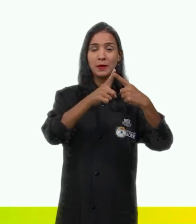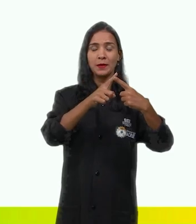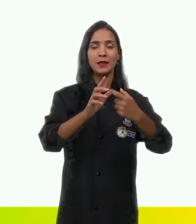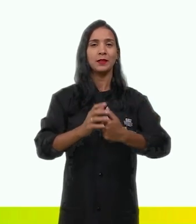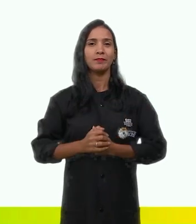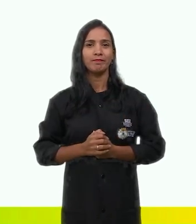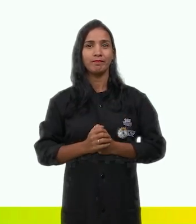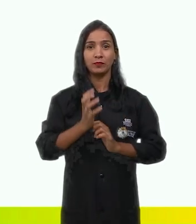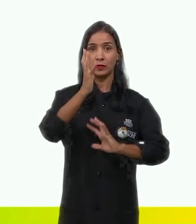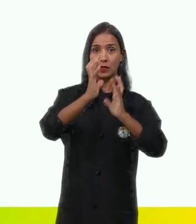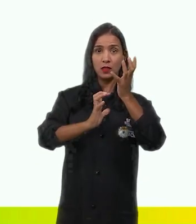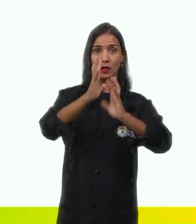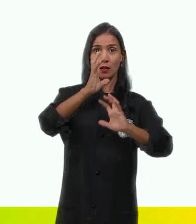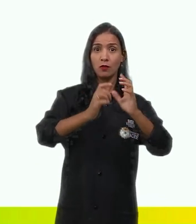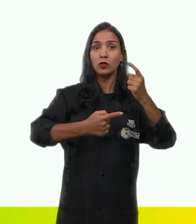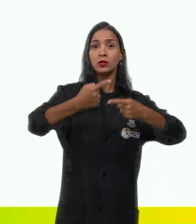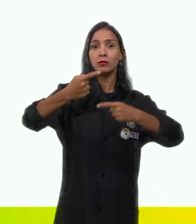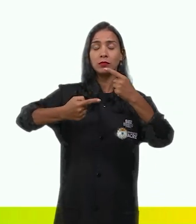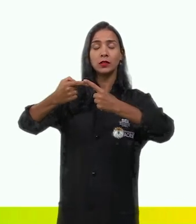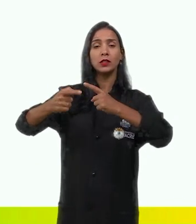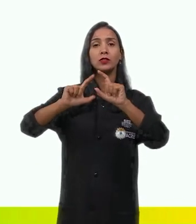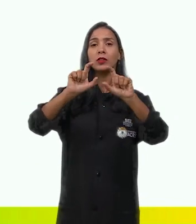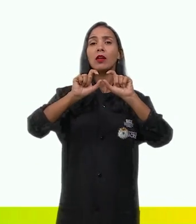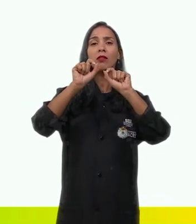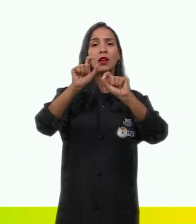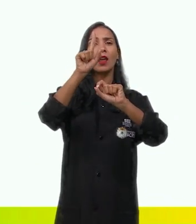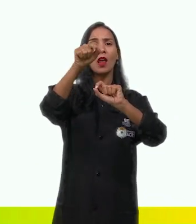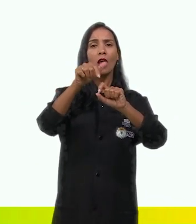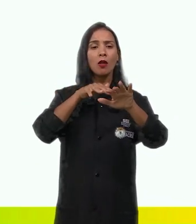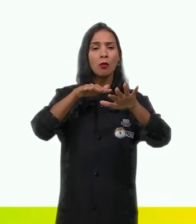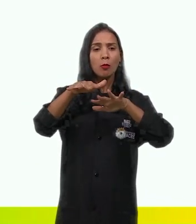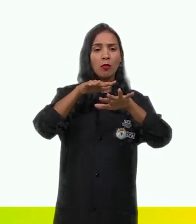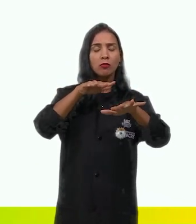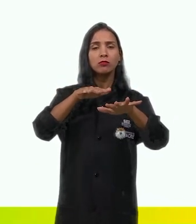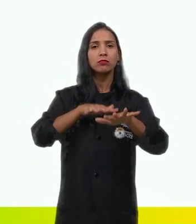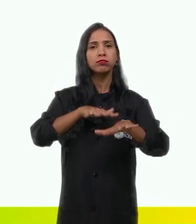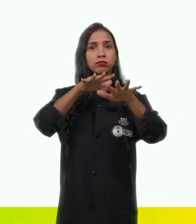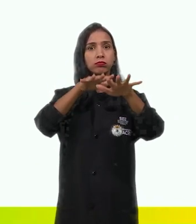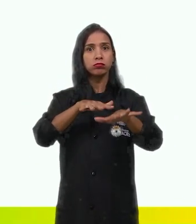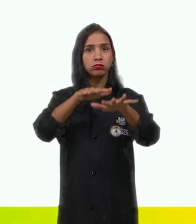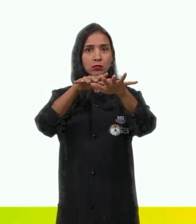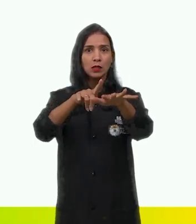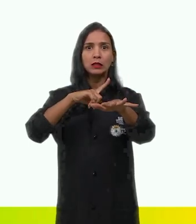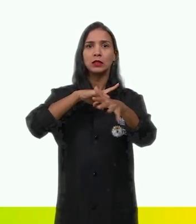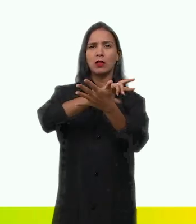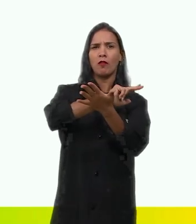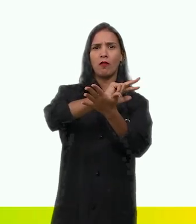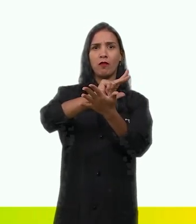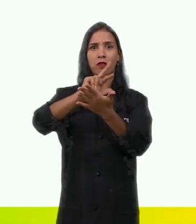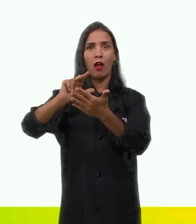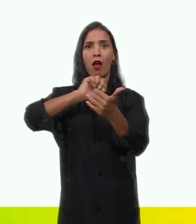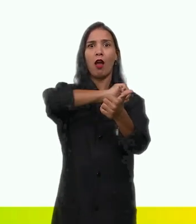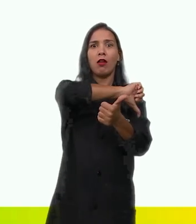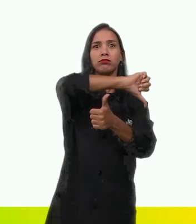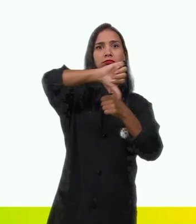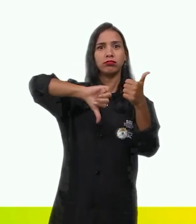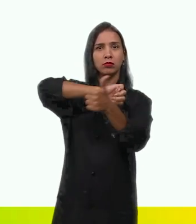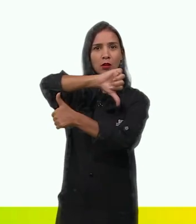Uma revolução política é uma revolução que acarreta uma mudança